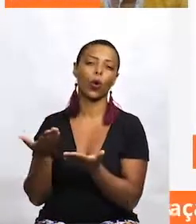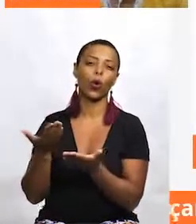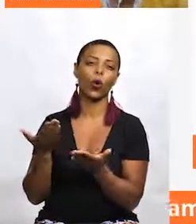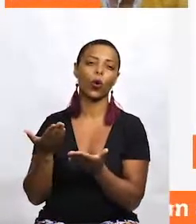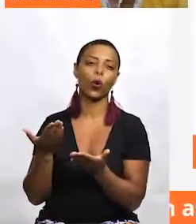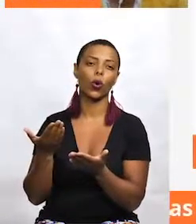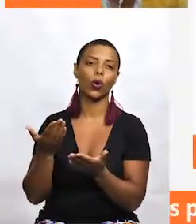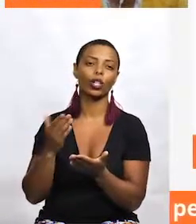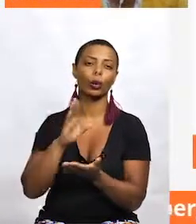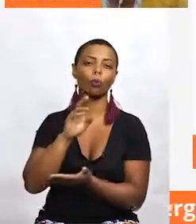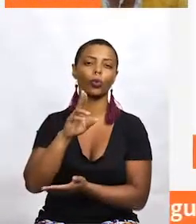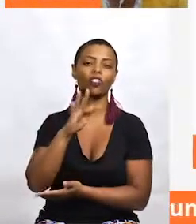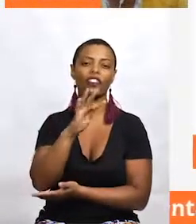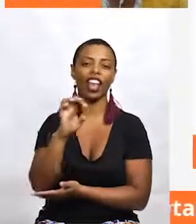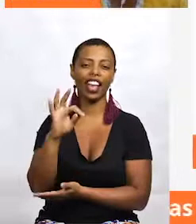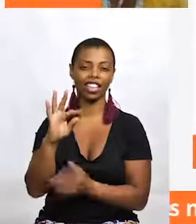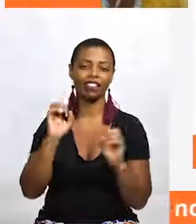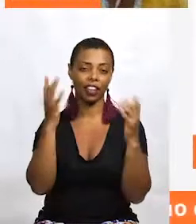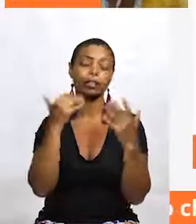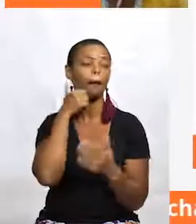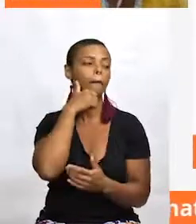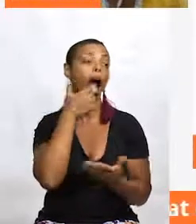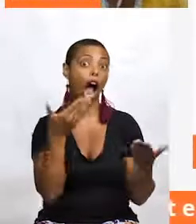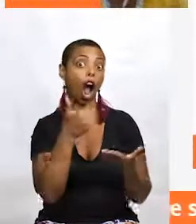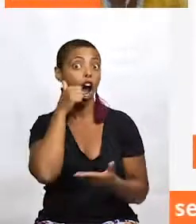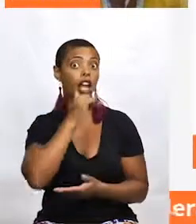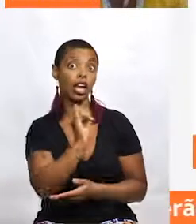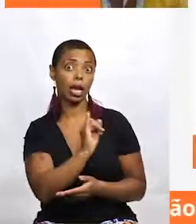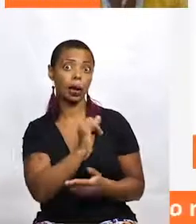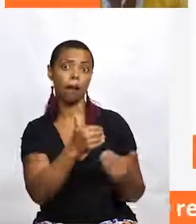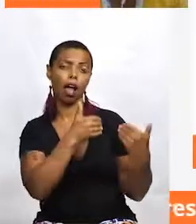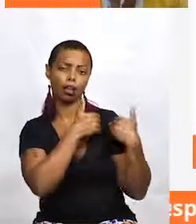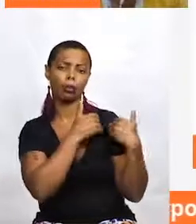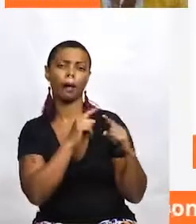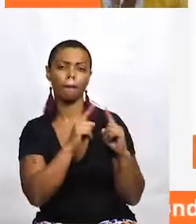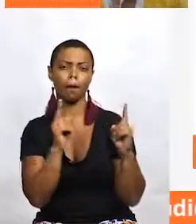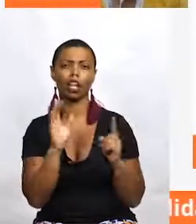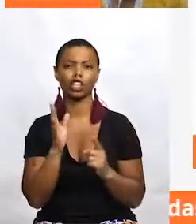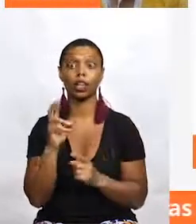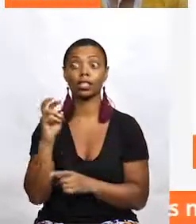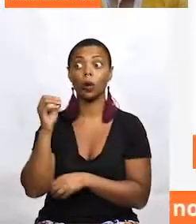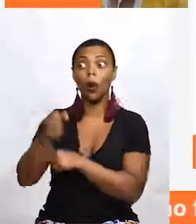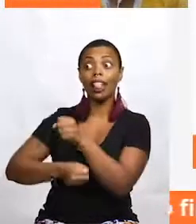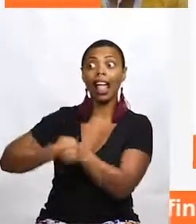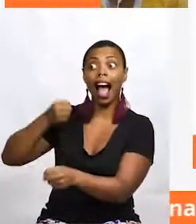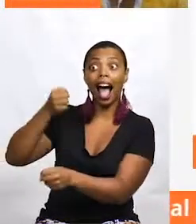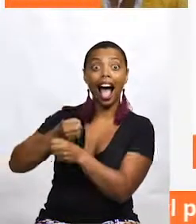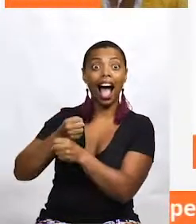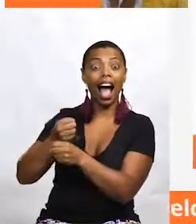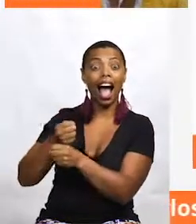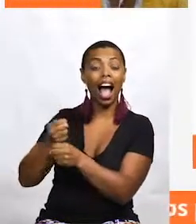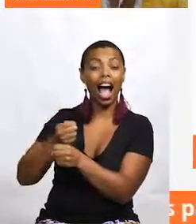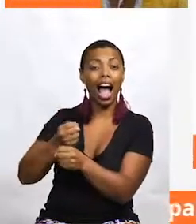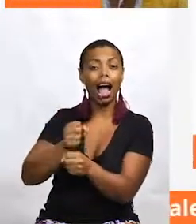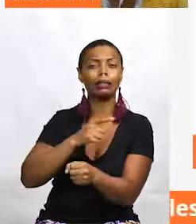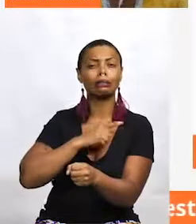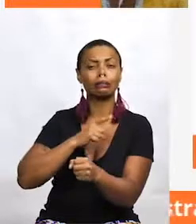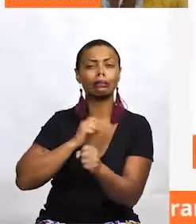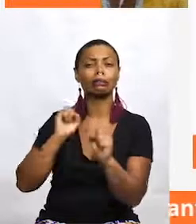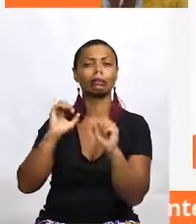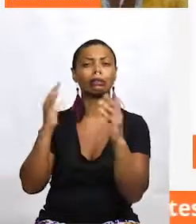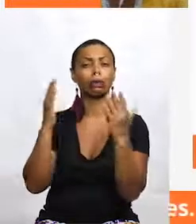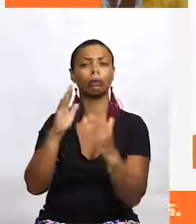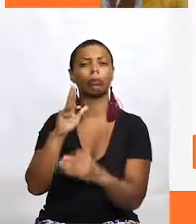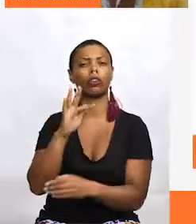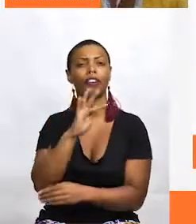irmã. Mas minha mãe tem um buffet de festas de mais de 50 anos agora. Elas já estão fazendo casamentos de gente